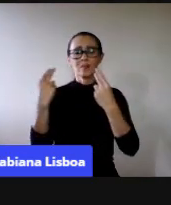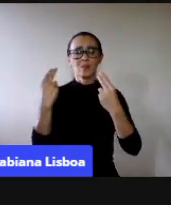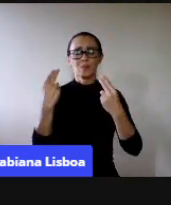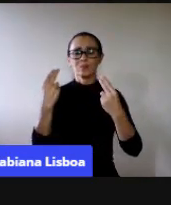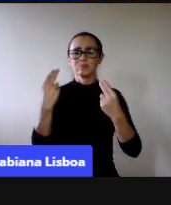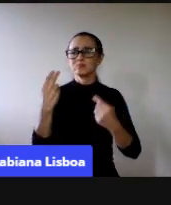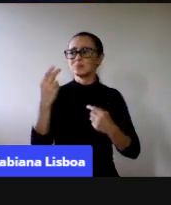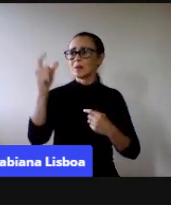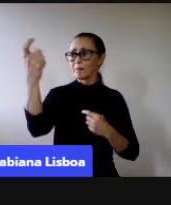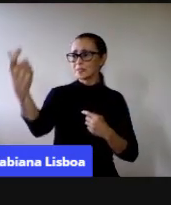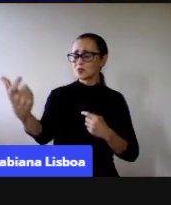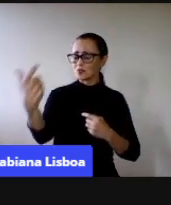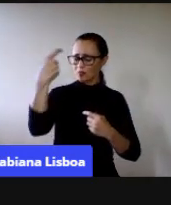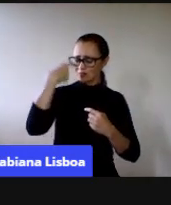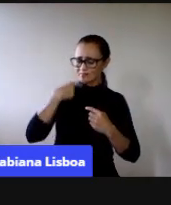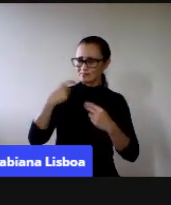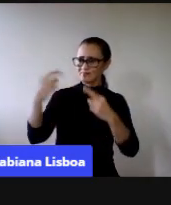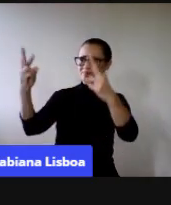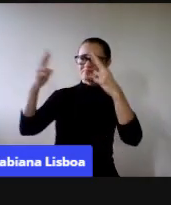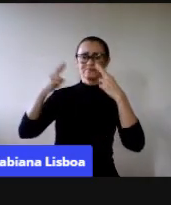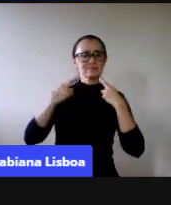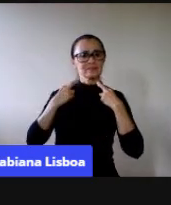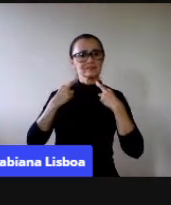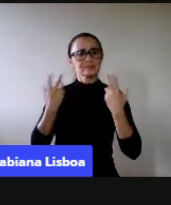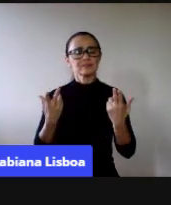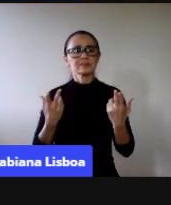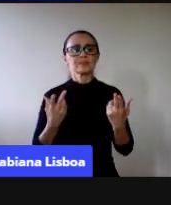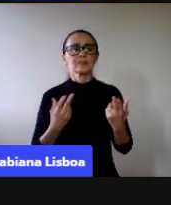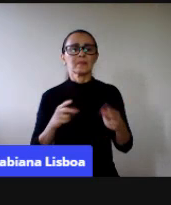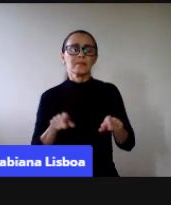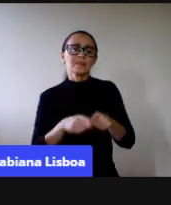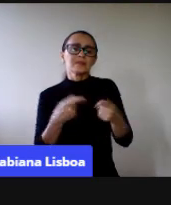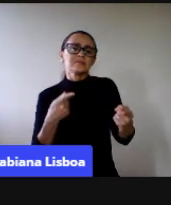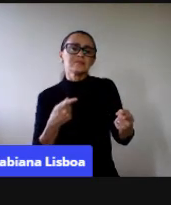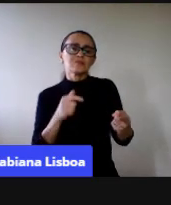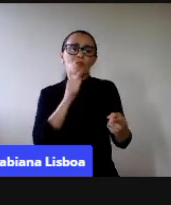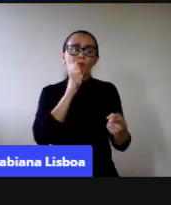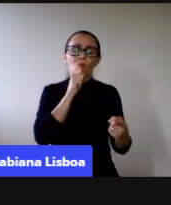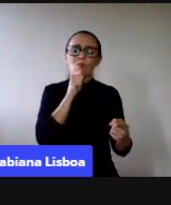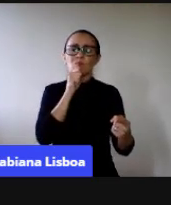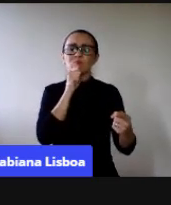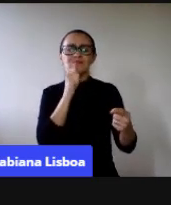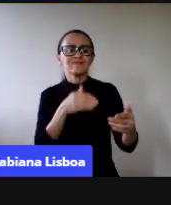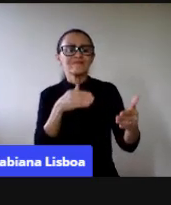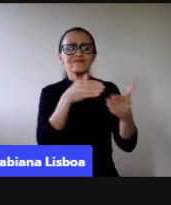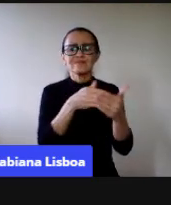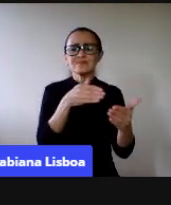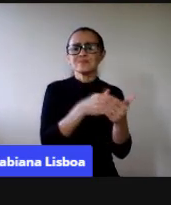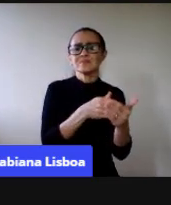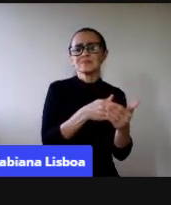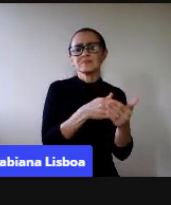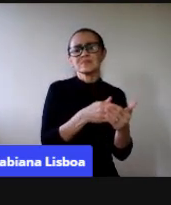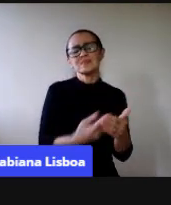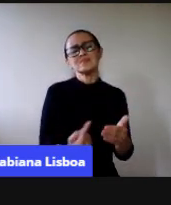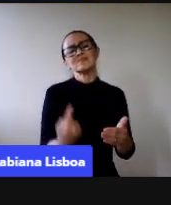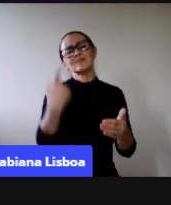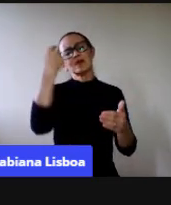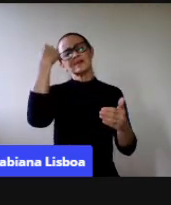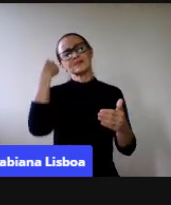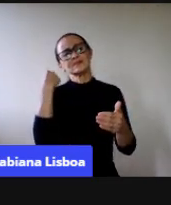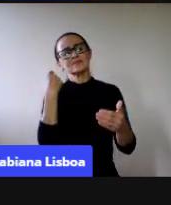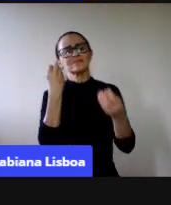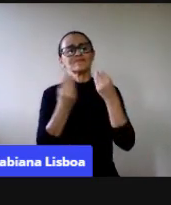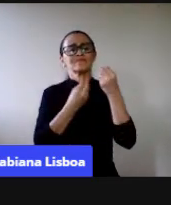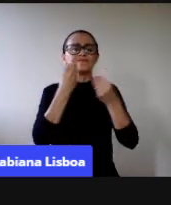respeitados. Porém, a gente tem muitos bloqueios ainda, né? Que vem desde a nossa formação, de uma formação